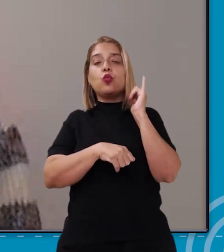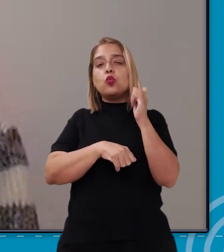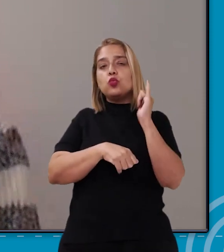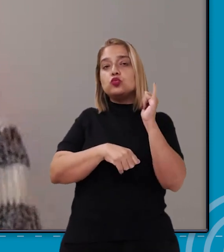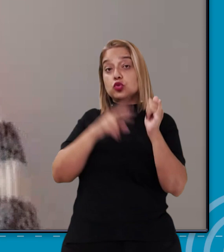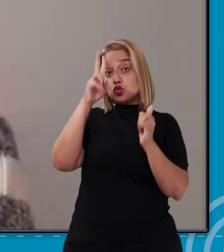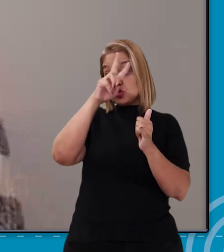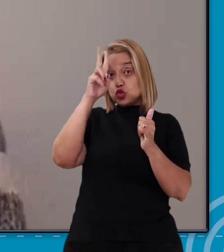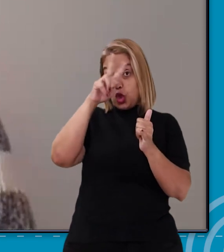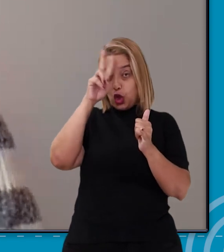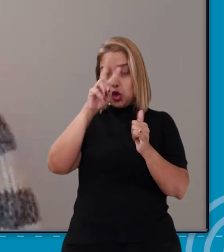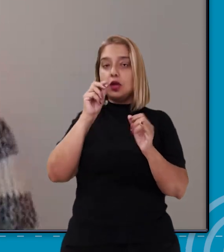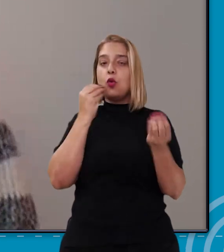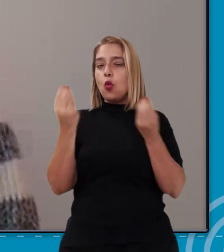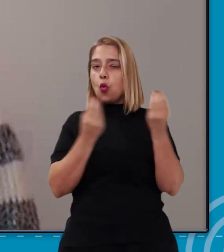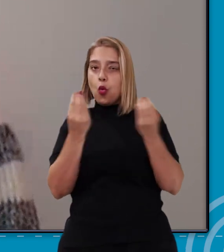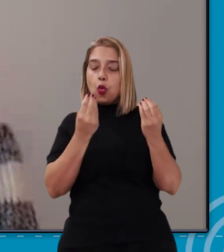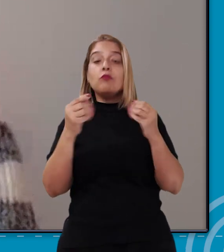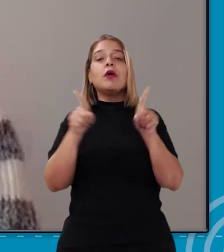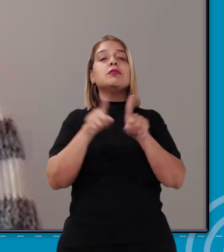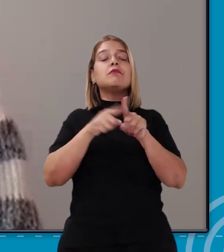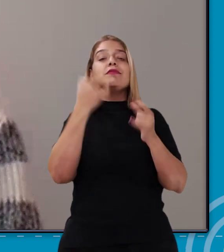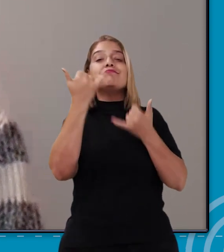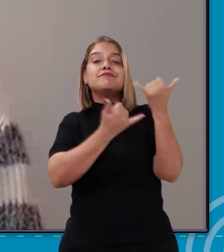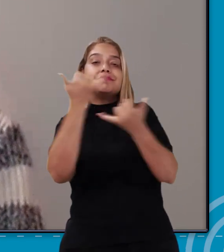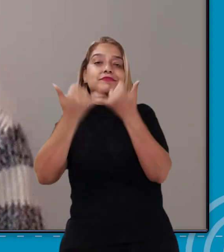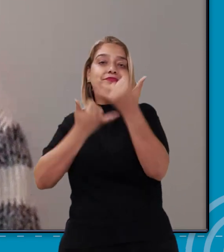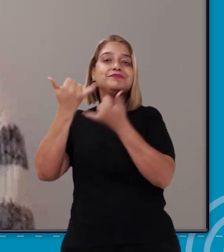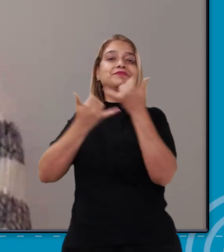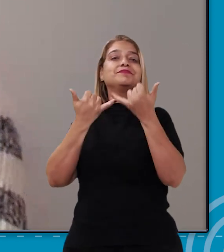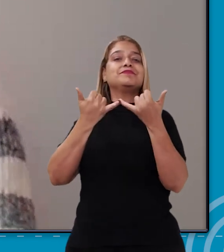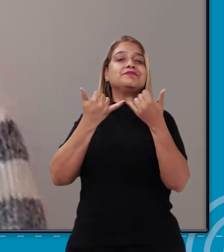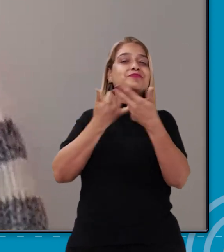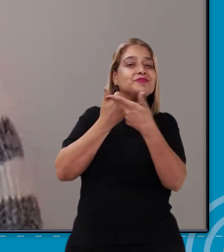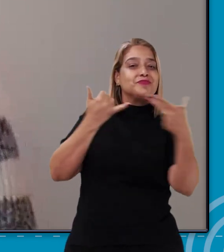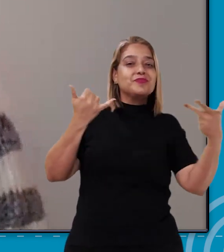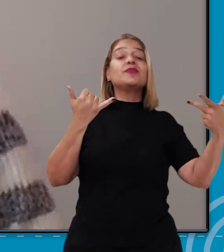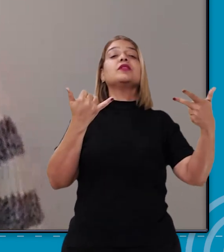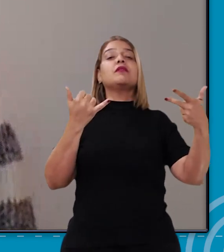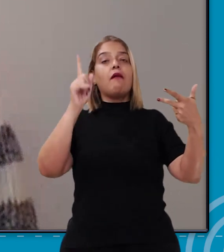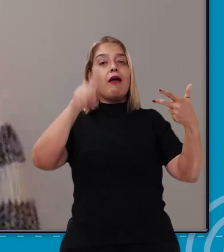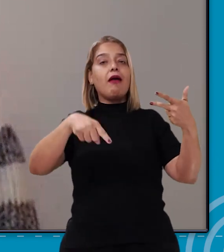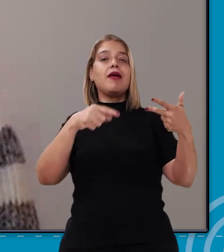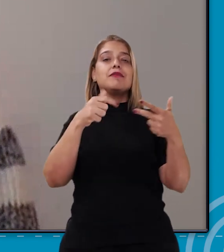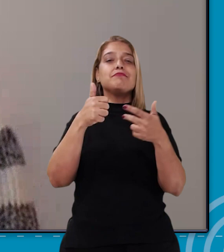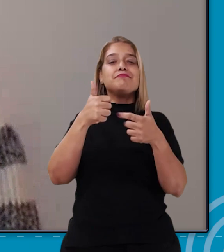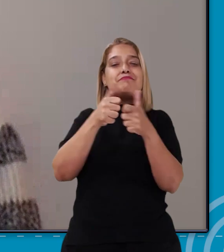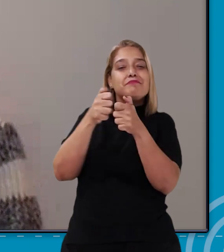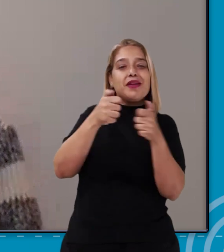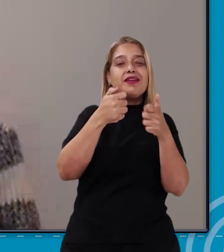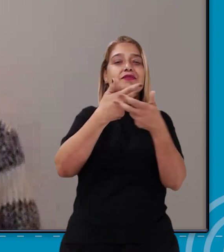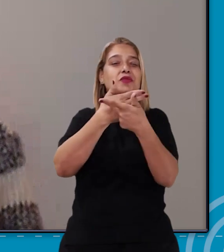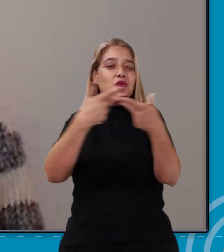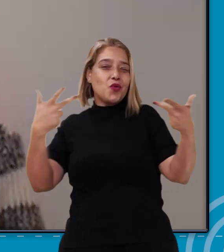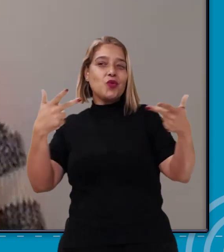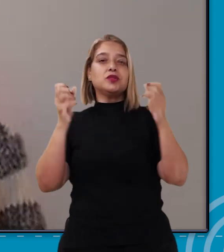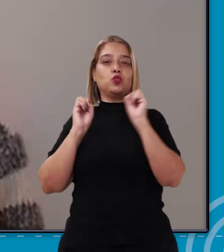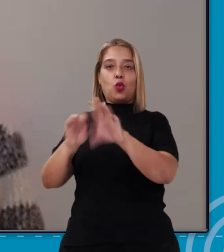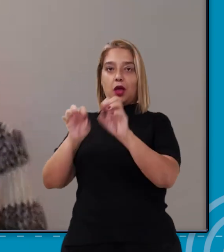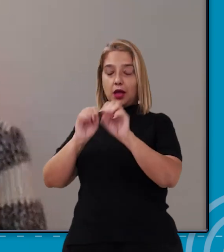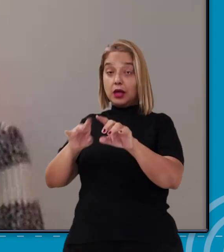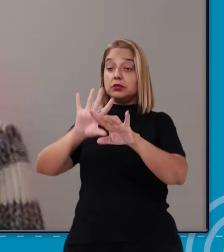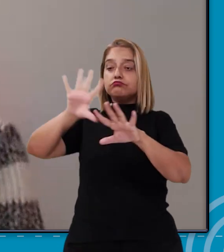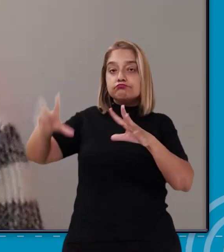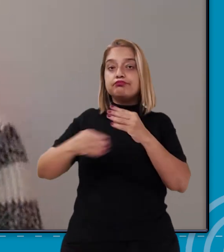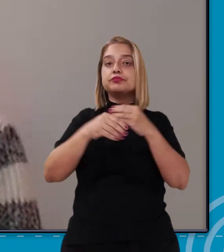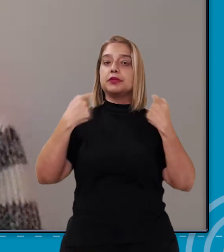com as narrativas, e os jogos, né, os conceitos de uso de games na educação. Para começar falando sobre